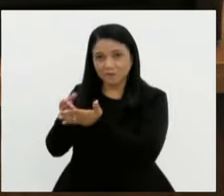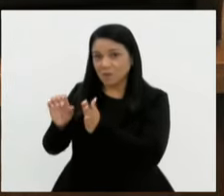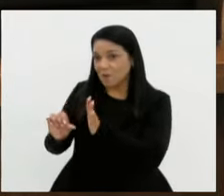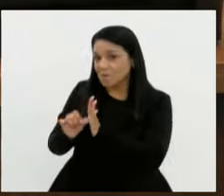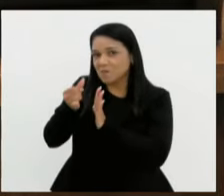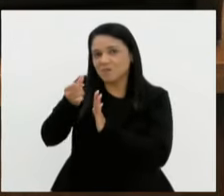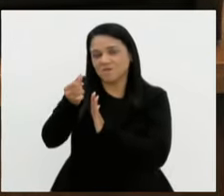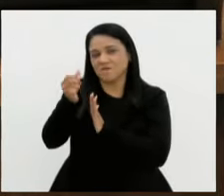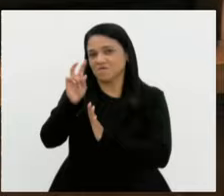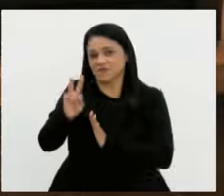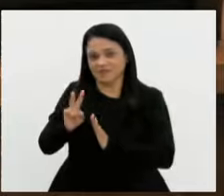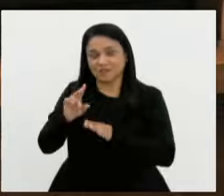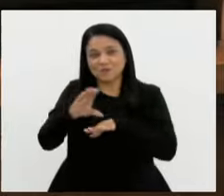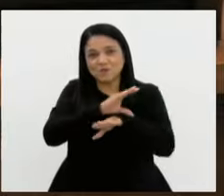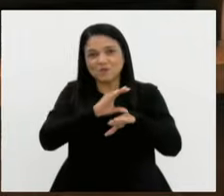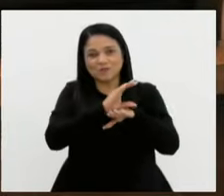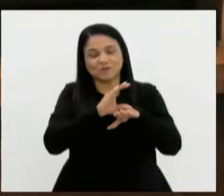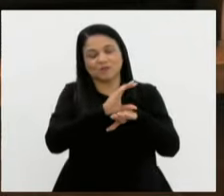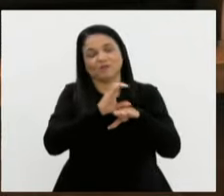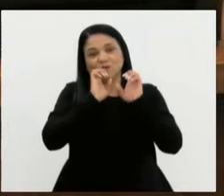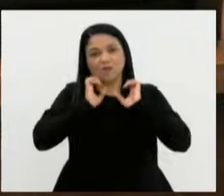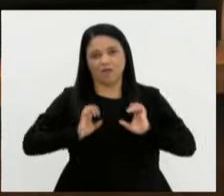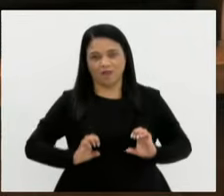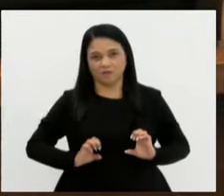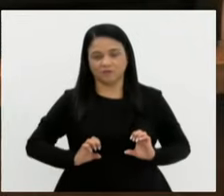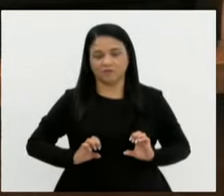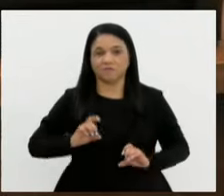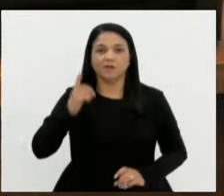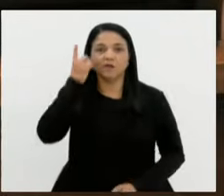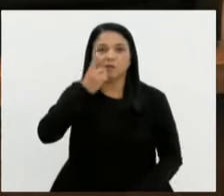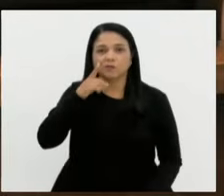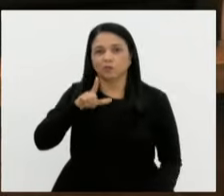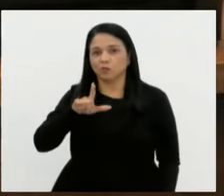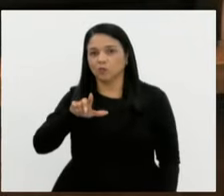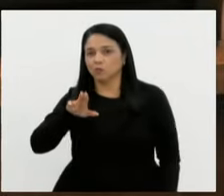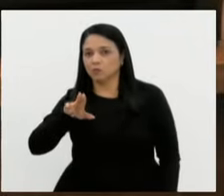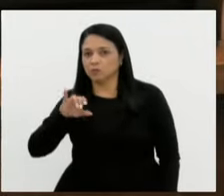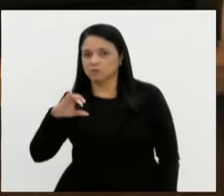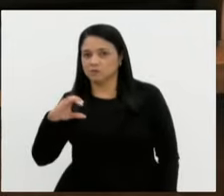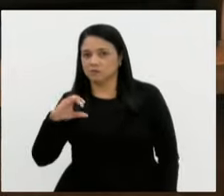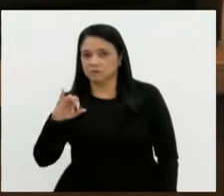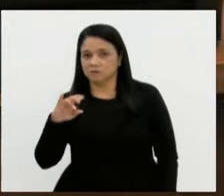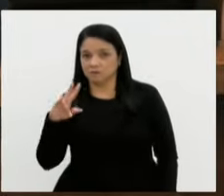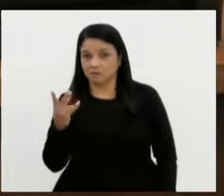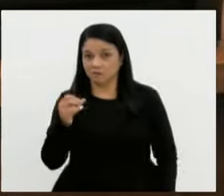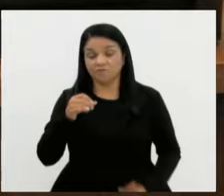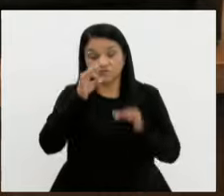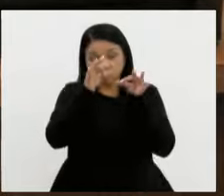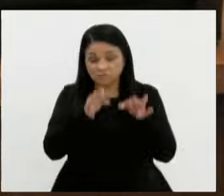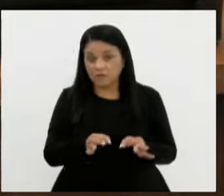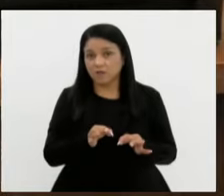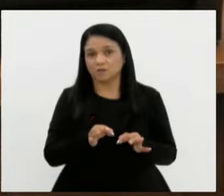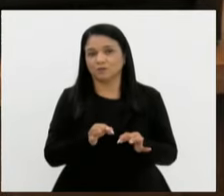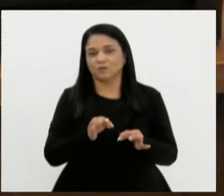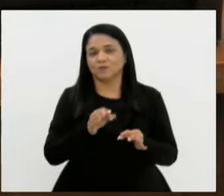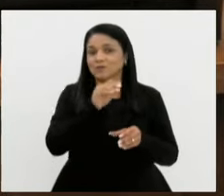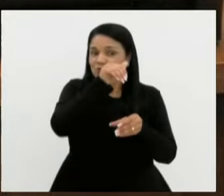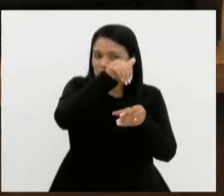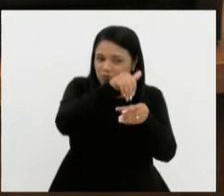Conselho de Ética, a deputada Lucinha. E é ali, no local certo, que nós vamos fazer o julgamento do